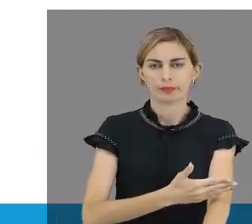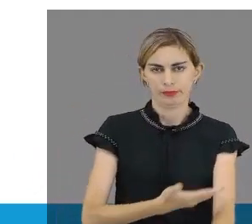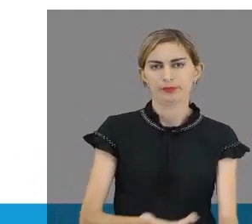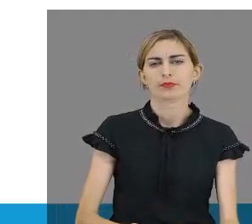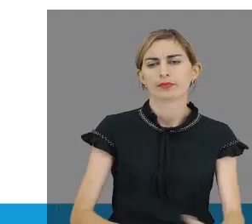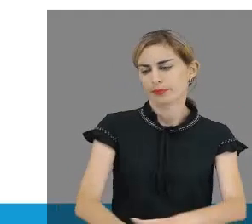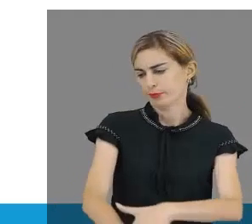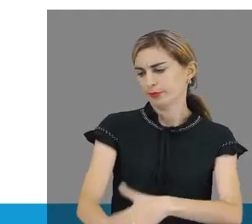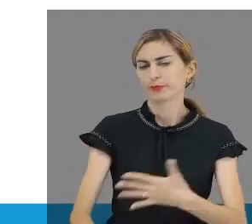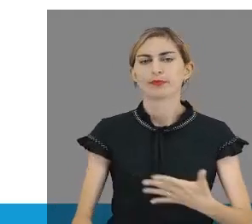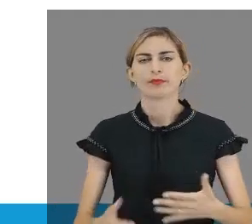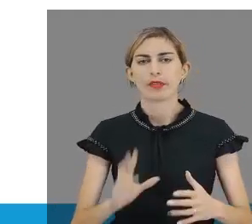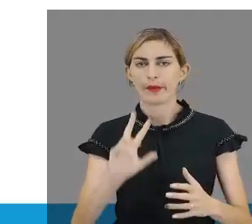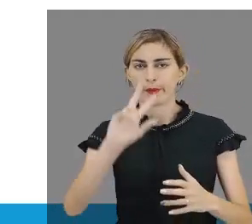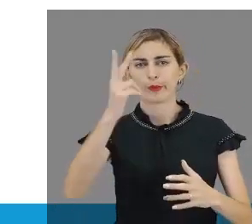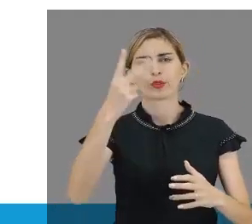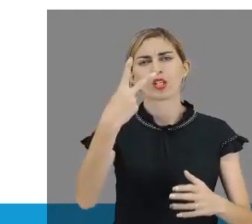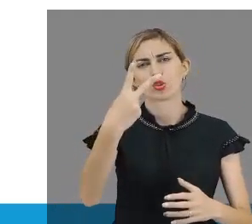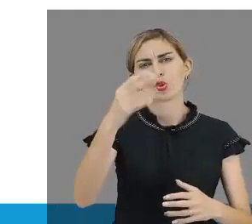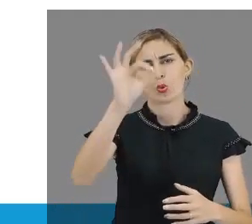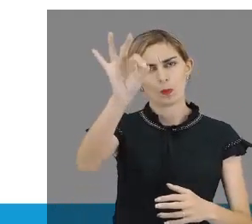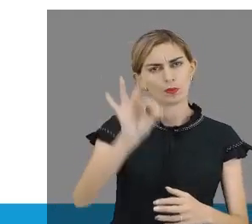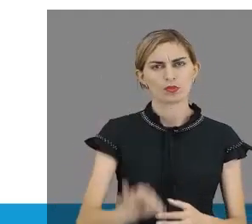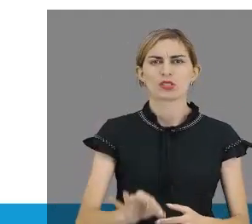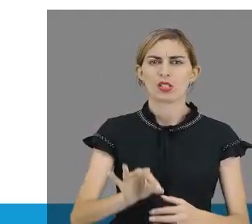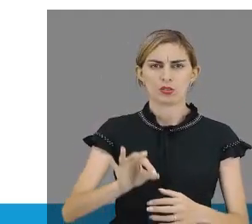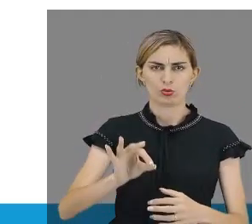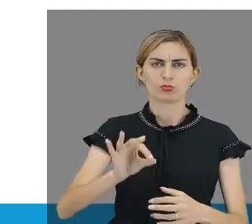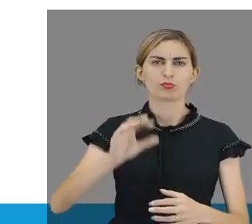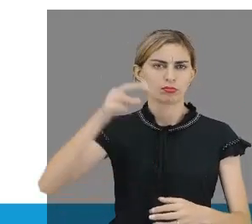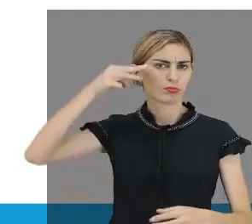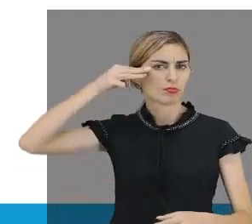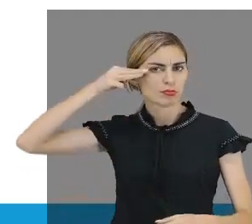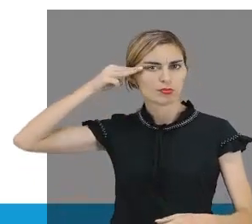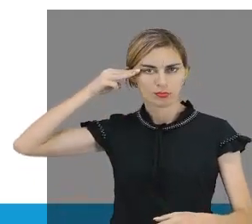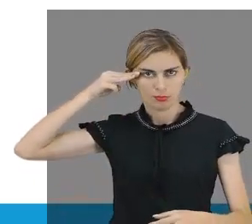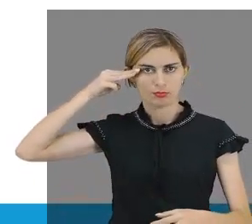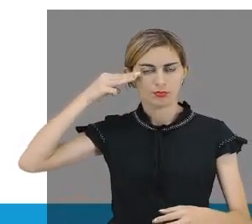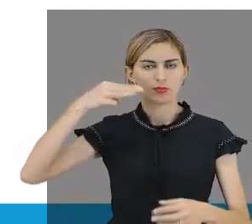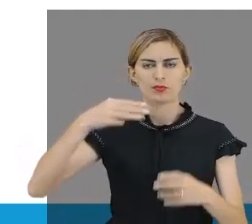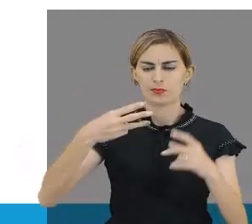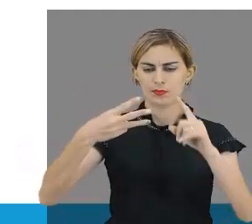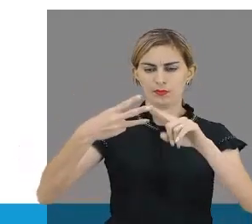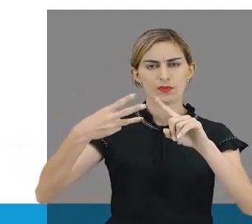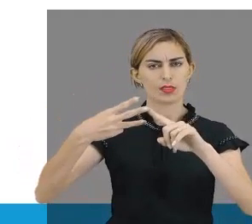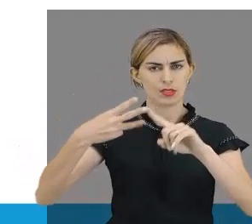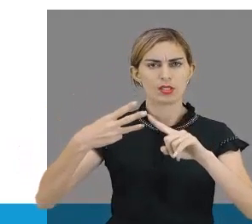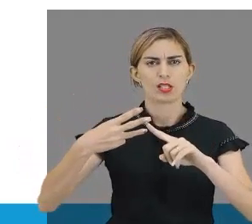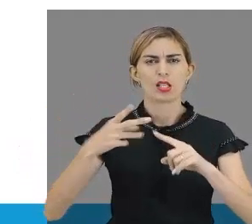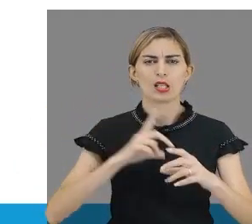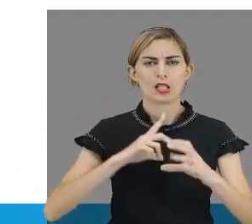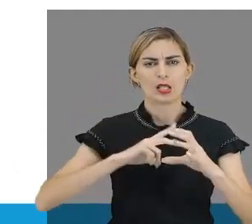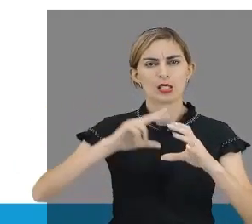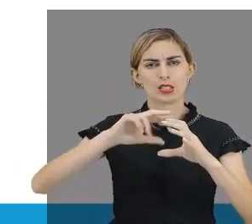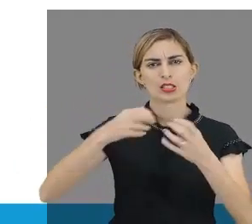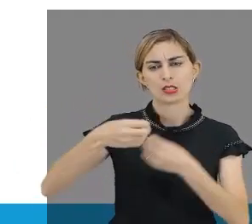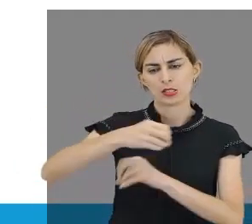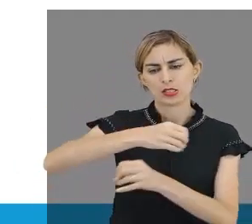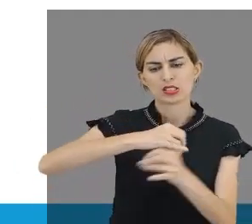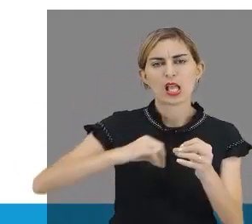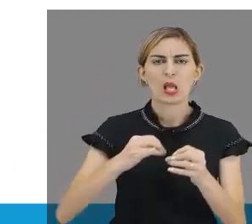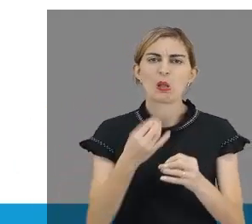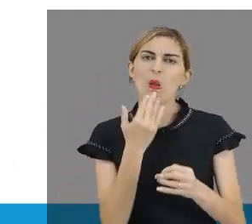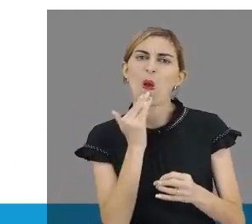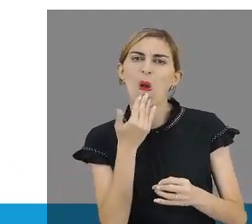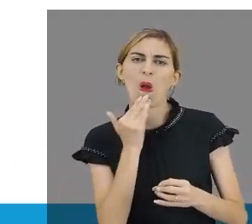curto. Acontece nos 2% de casos de síndrome de Down. E o mosaicismo, existe a presença de